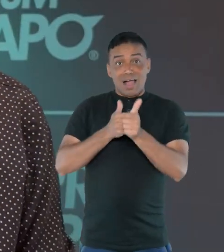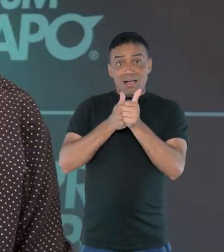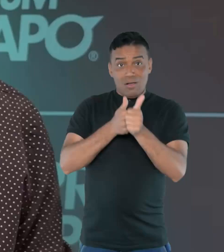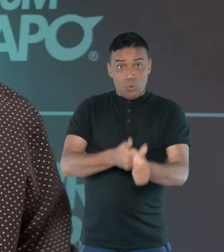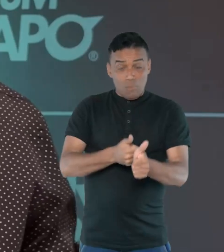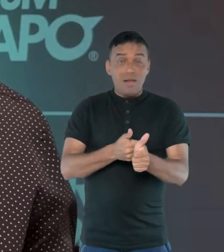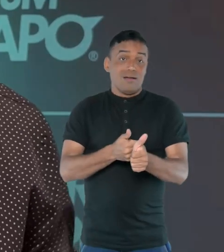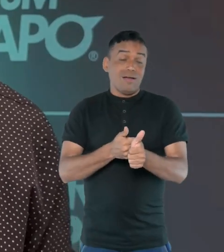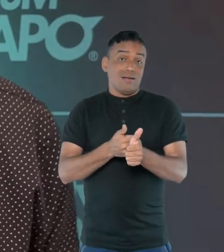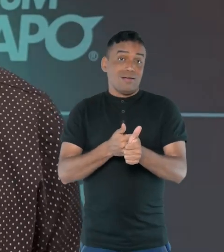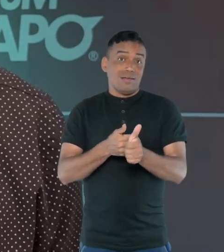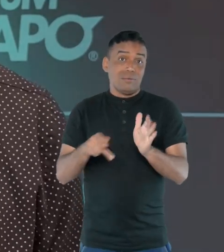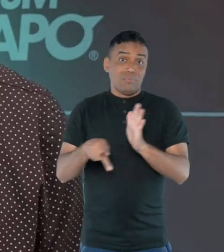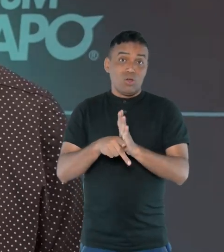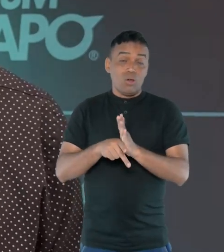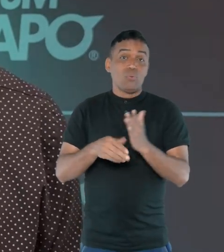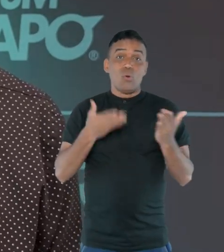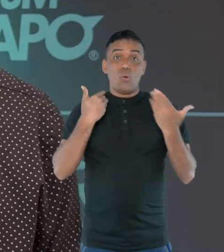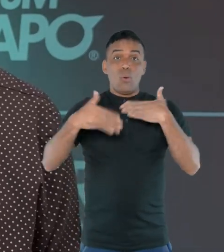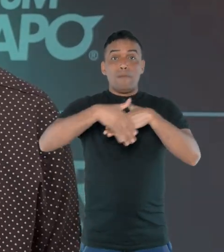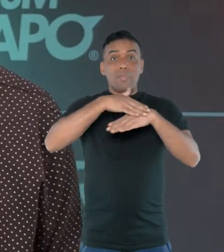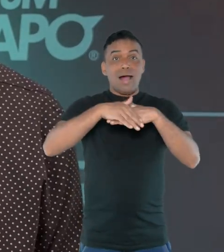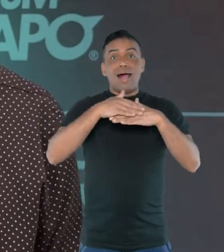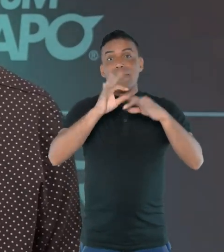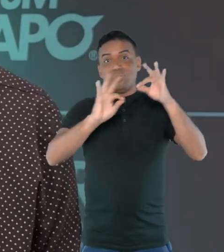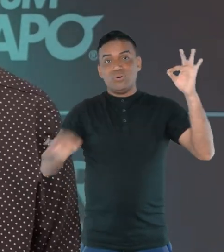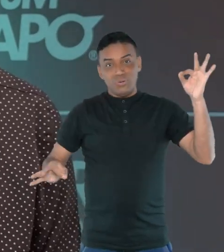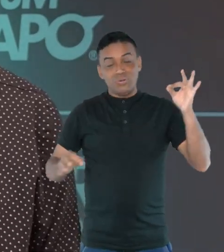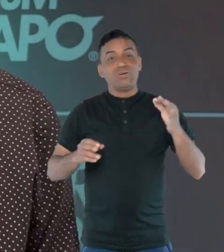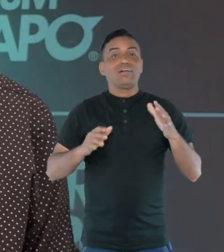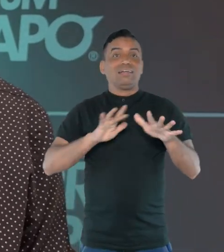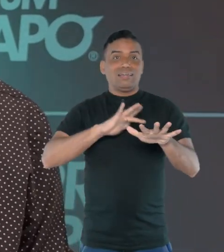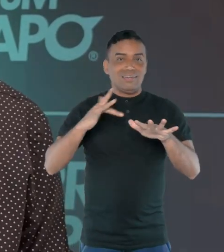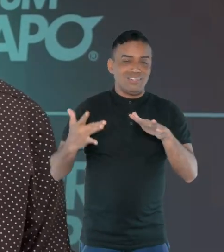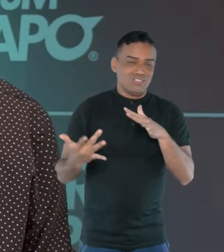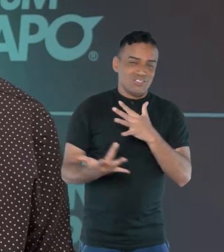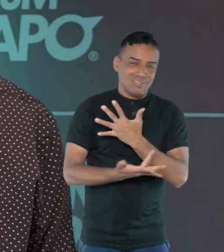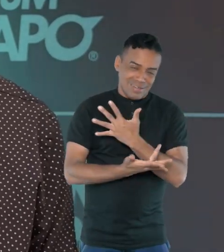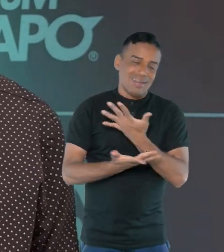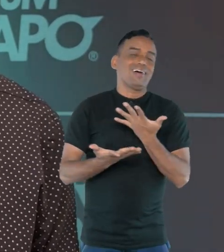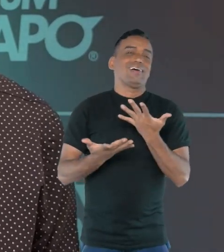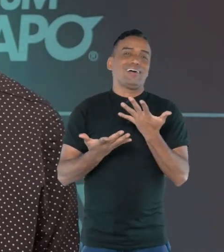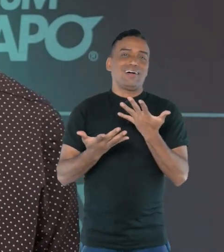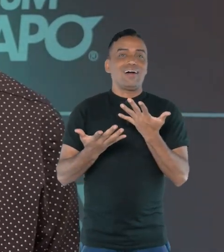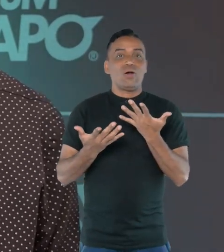obrigado. Acompanhem o nosso Sempre um Papo também nas